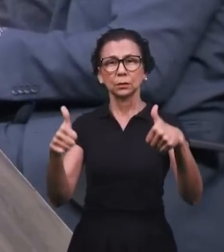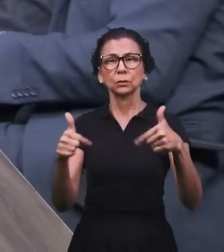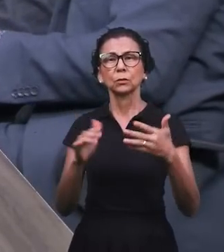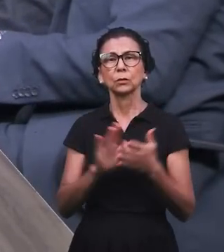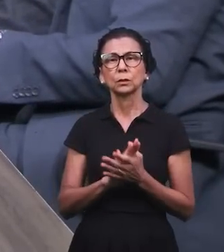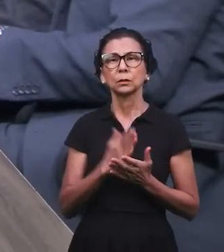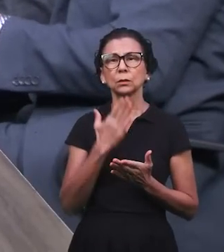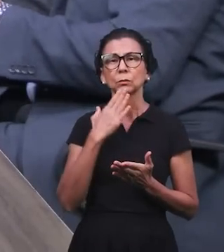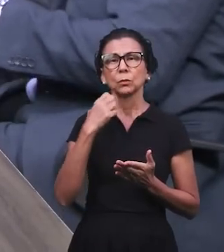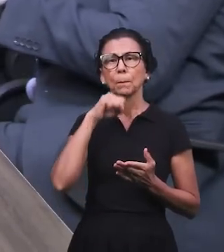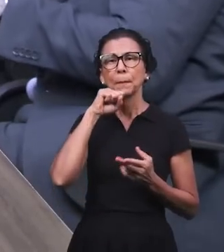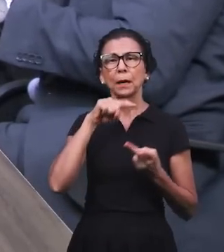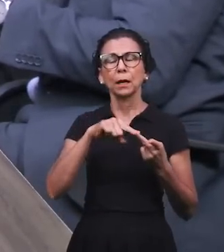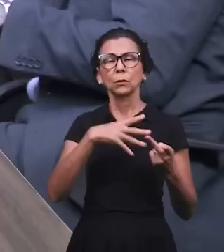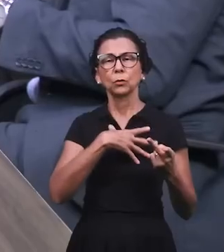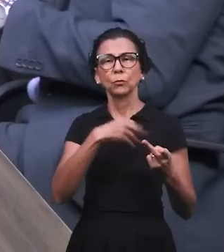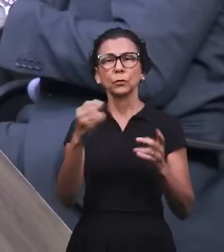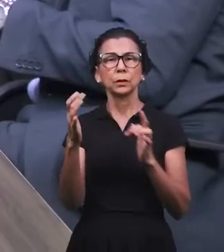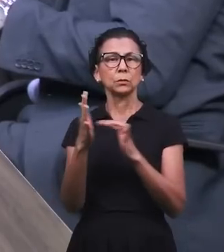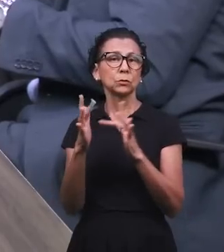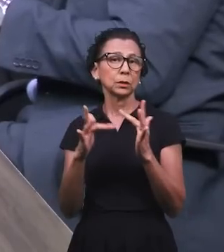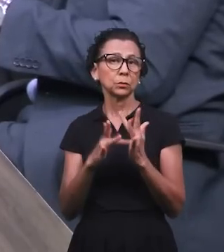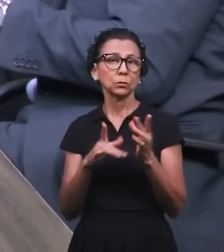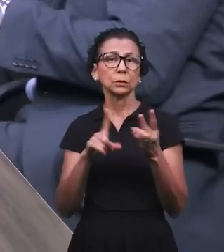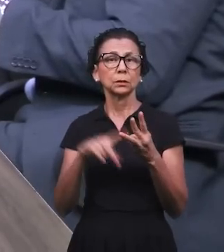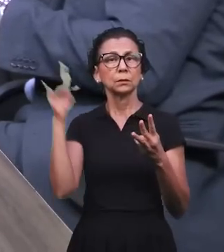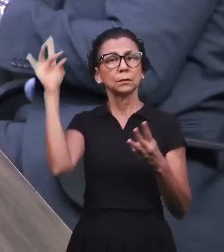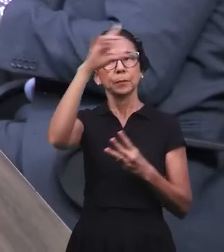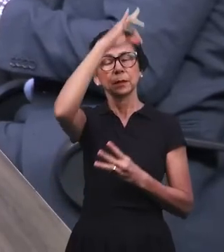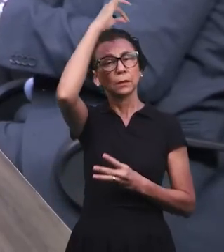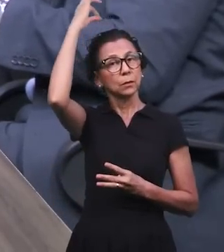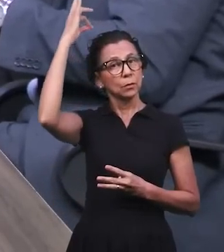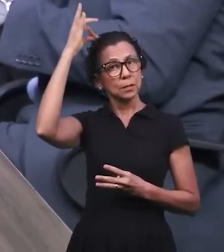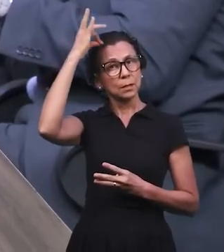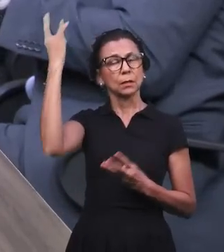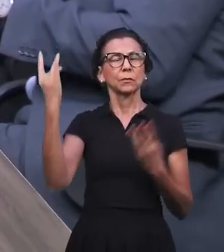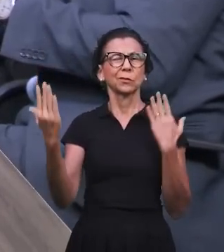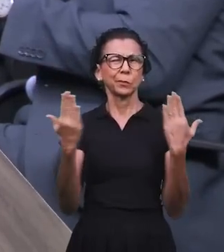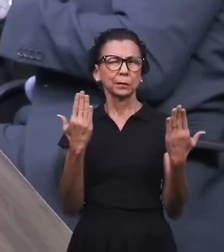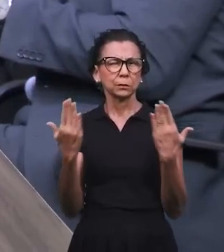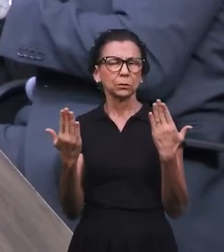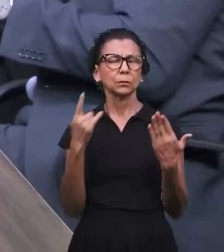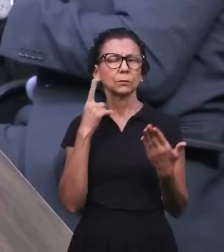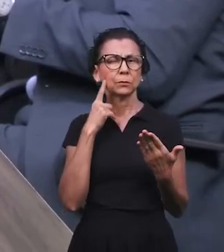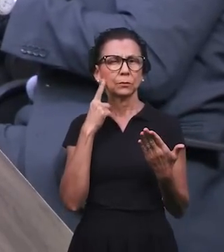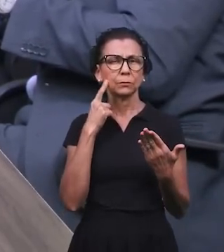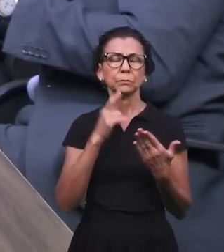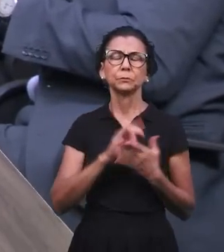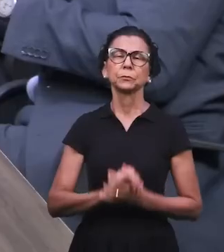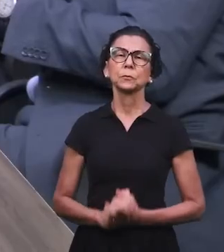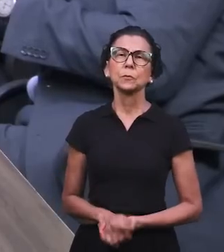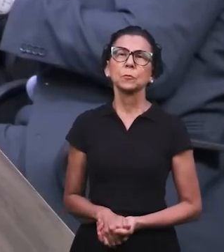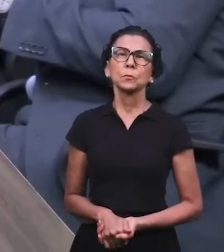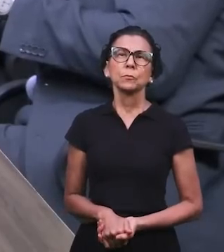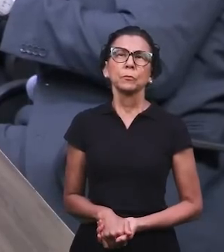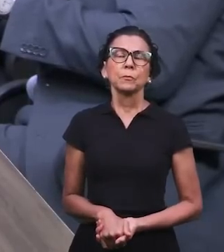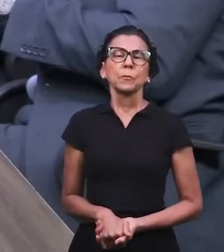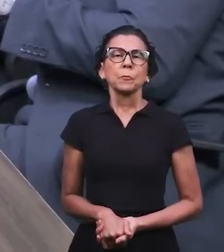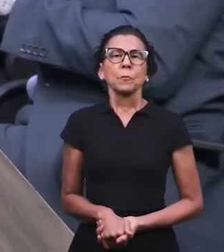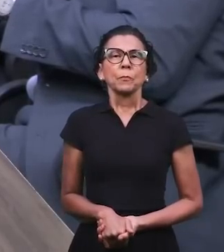Espírito Santo. E nesse momento aqui, nós estamos vendo Davi, ele como rei.